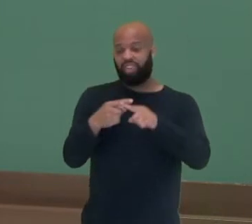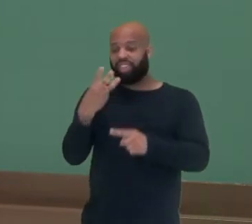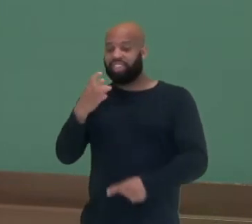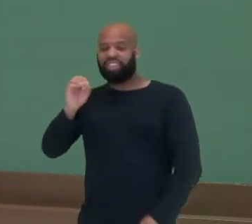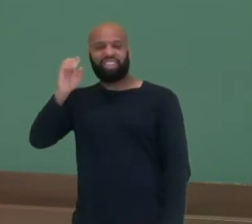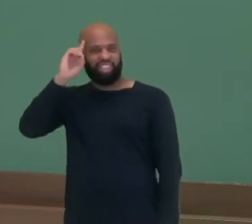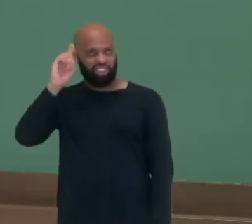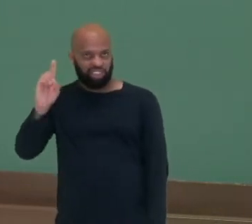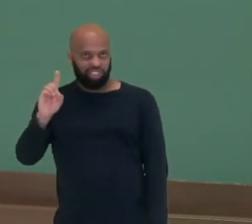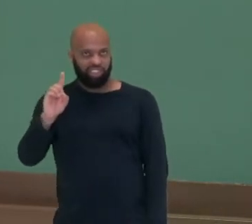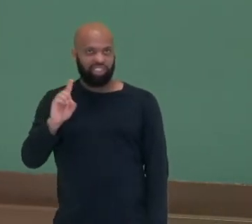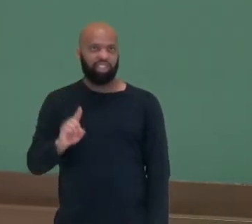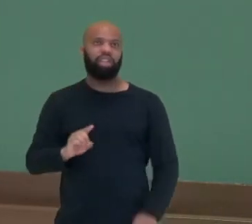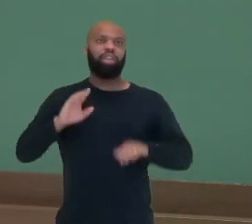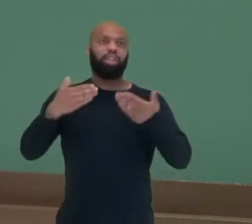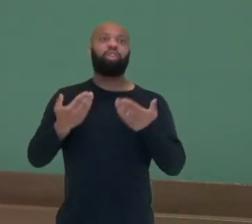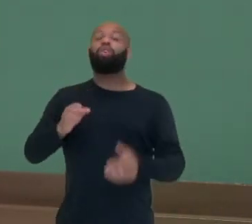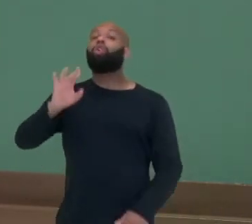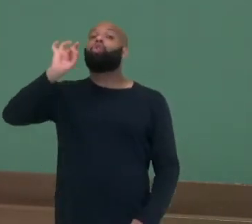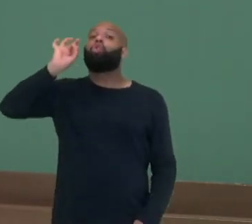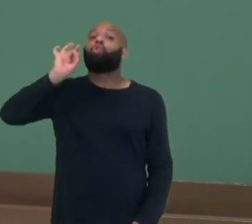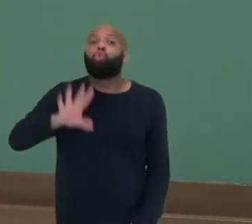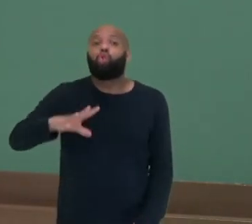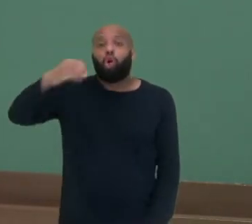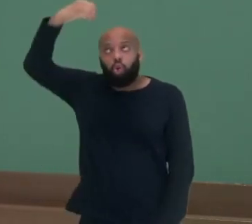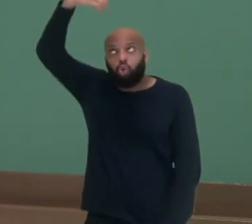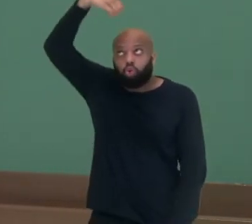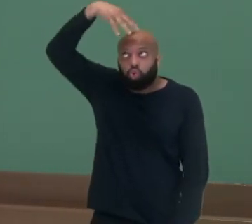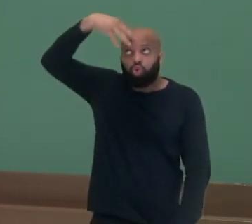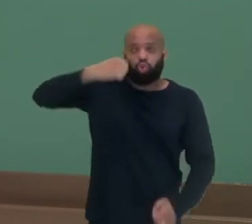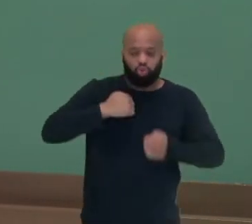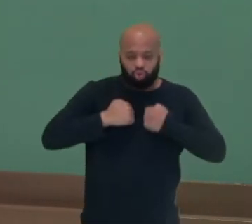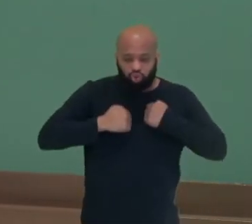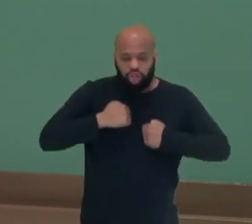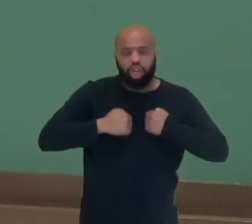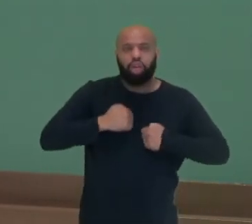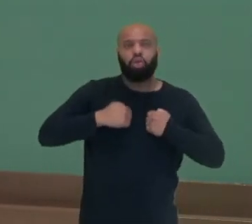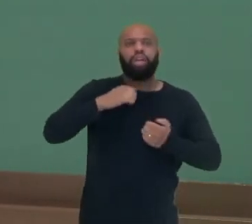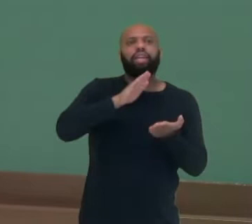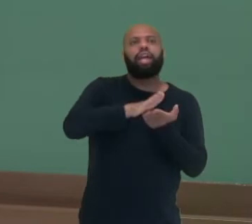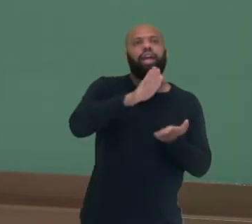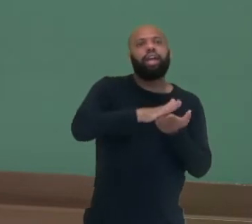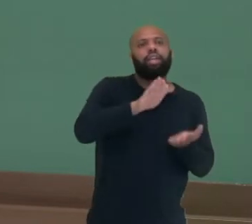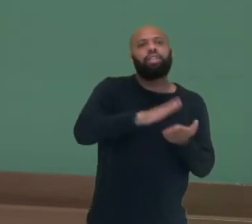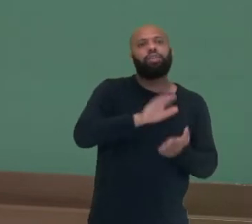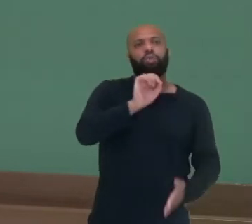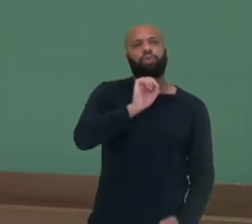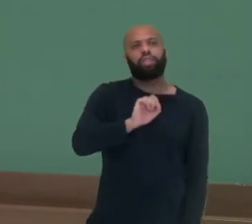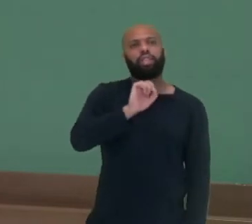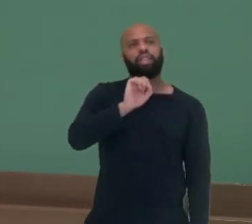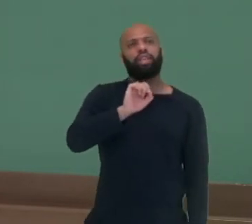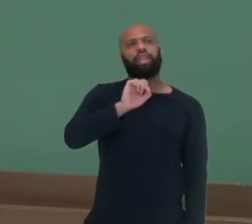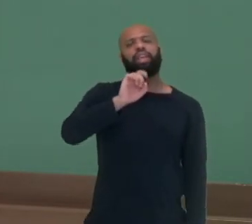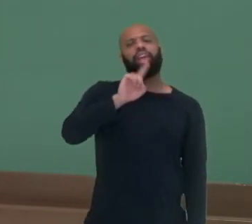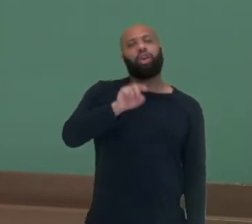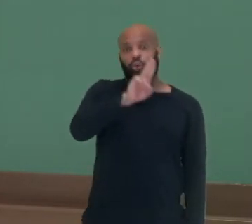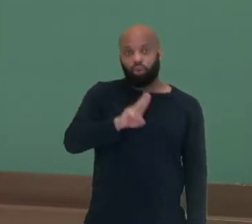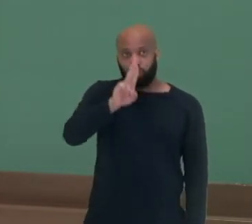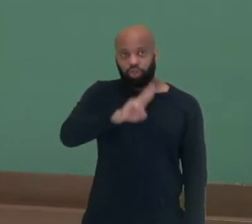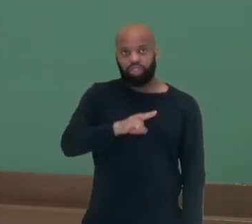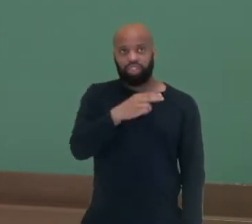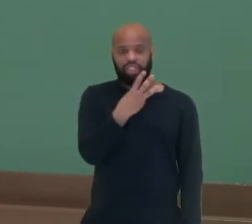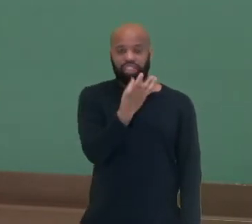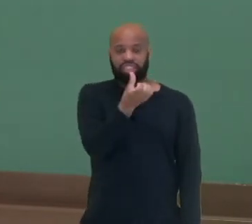dias. Somente o chuveiro gasta, a utilização